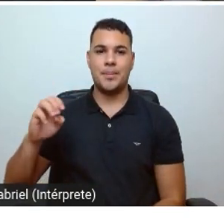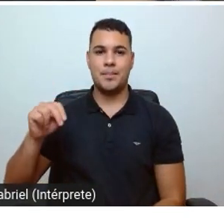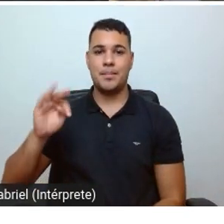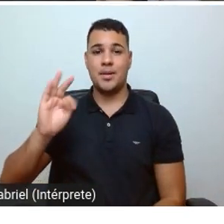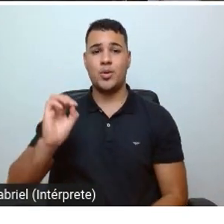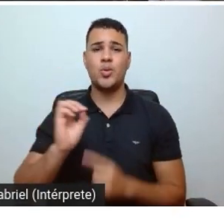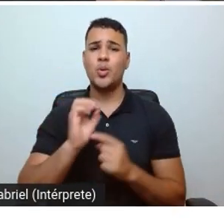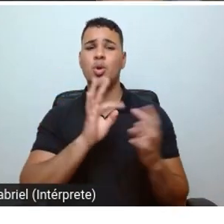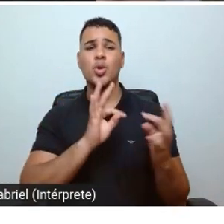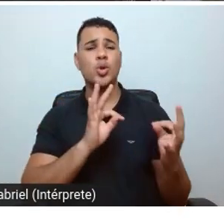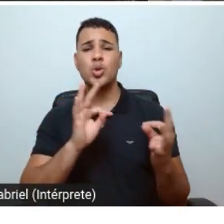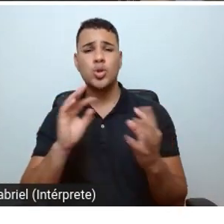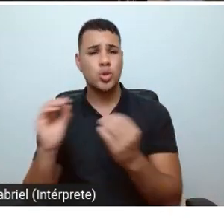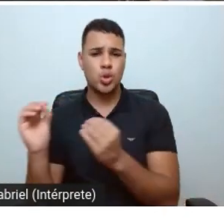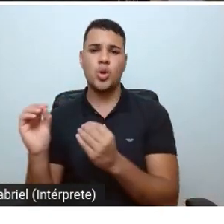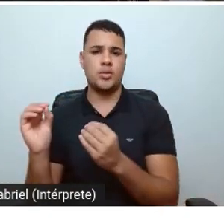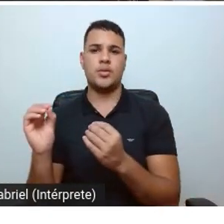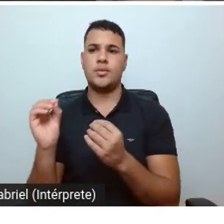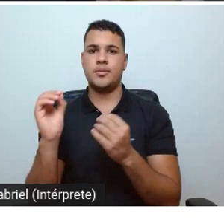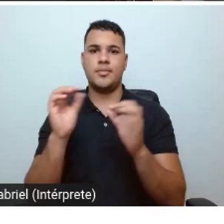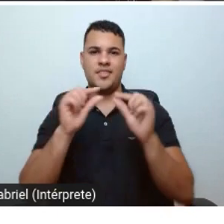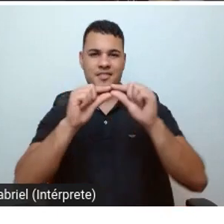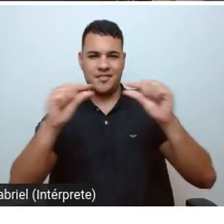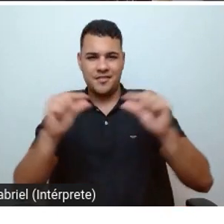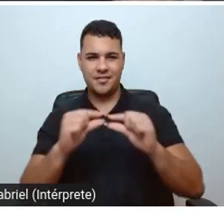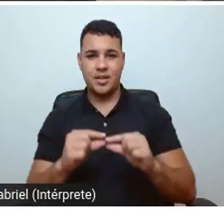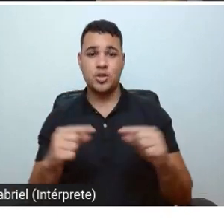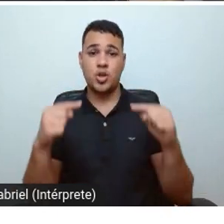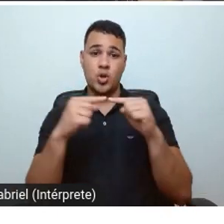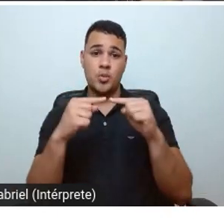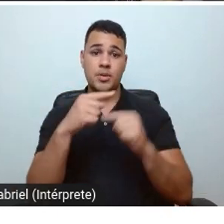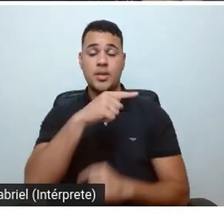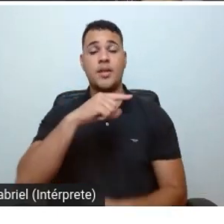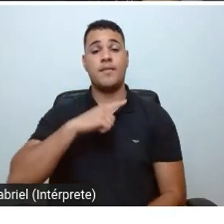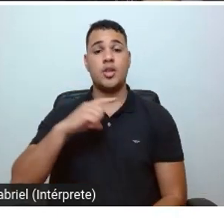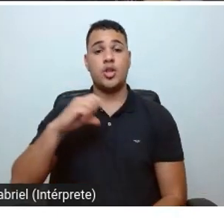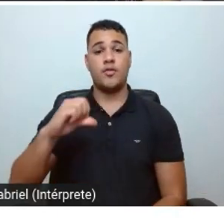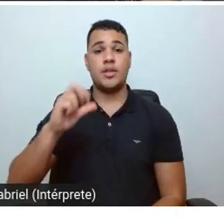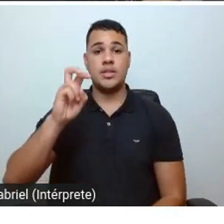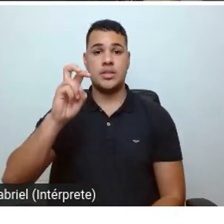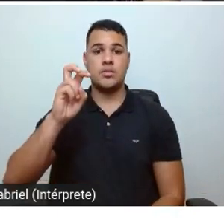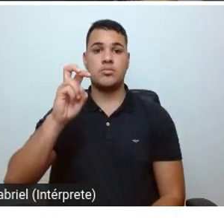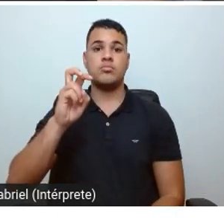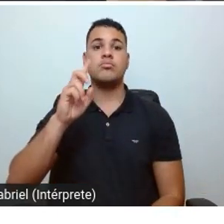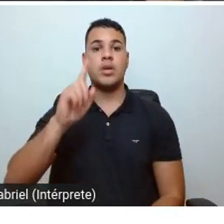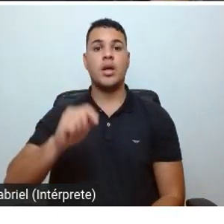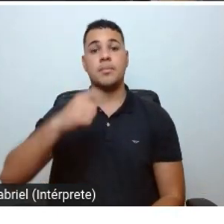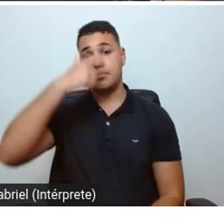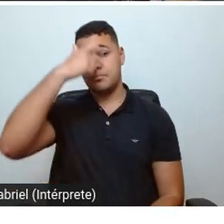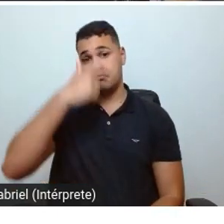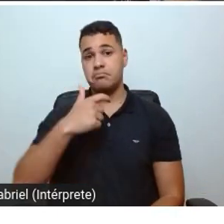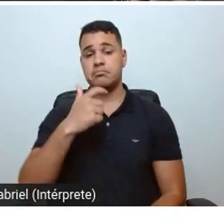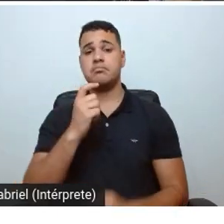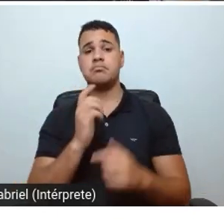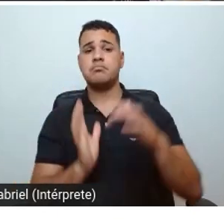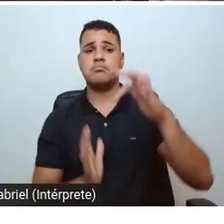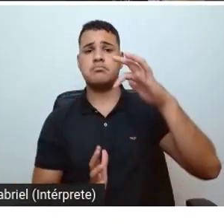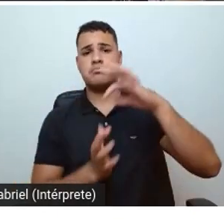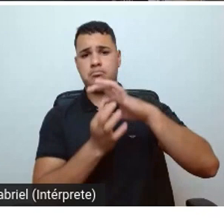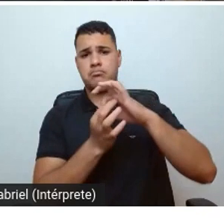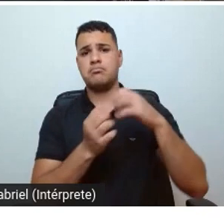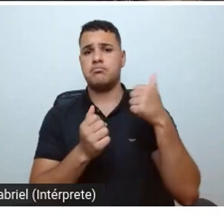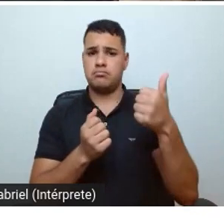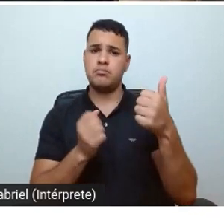foram classificadas como alega pagamento, 95 delas o curador ele classificou que ok,